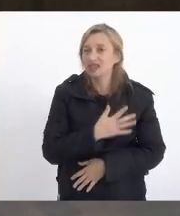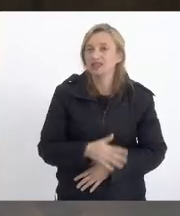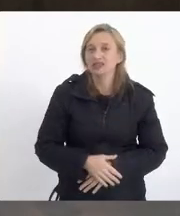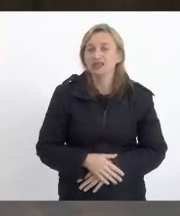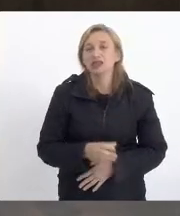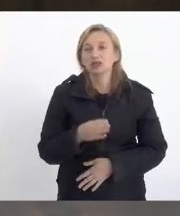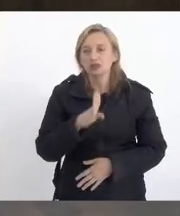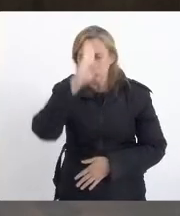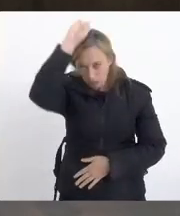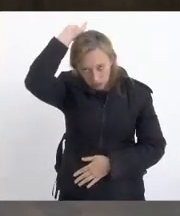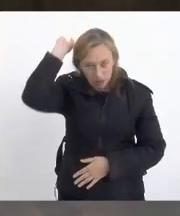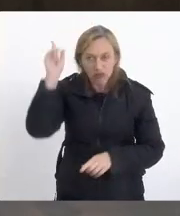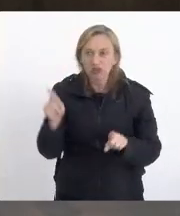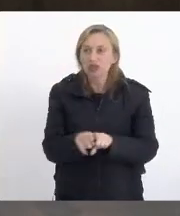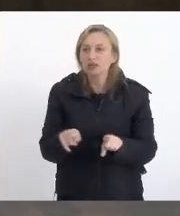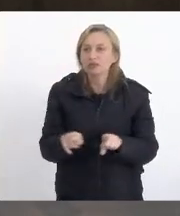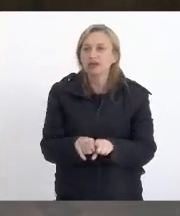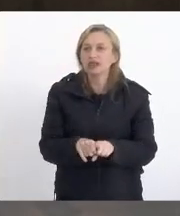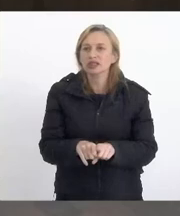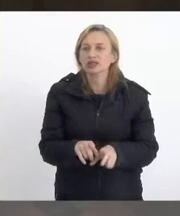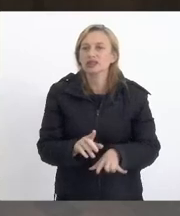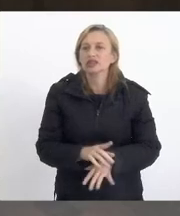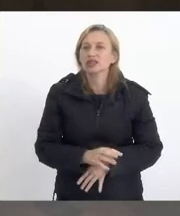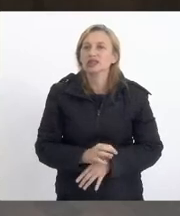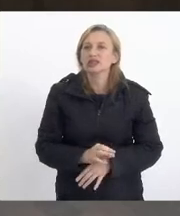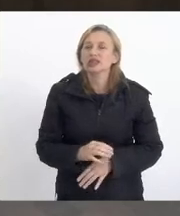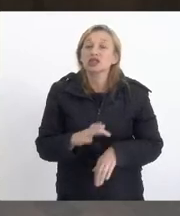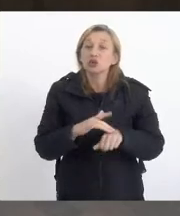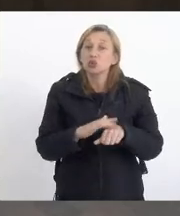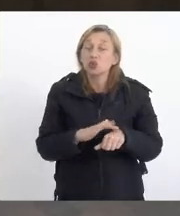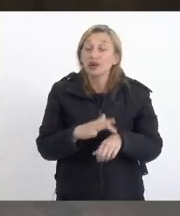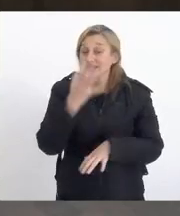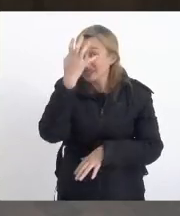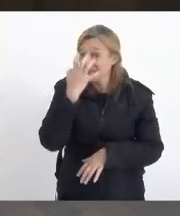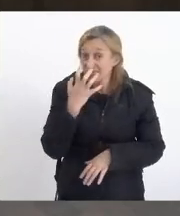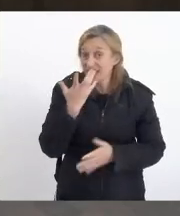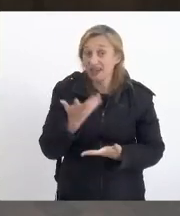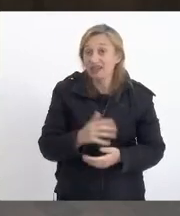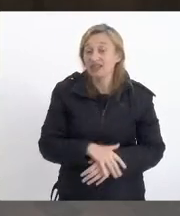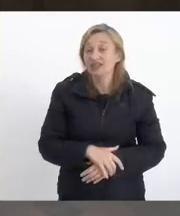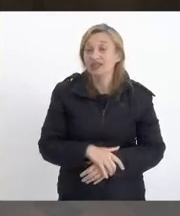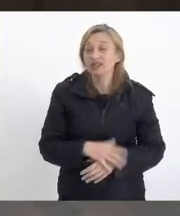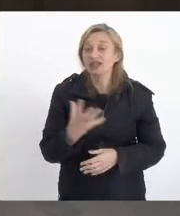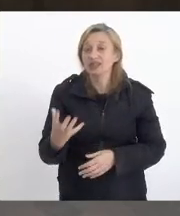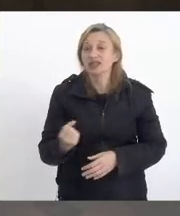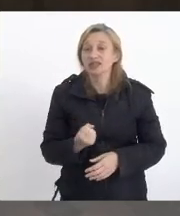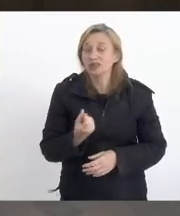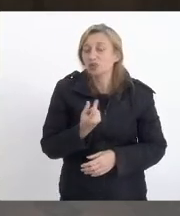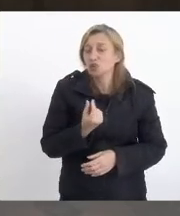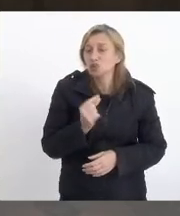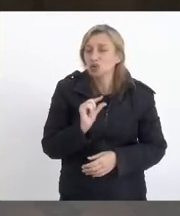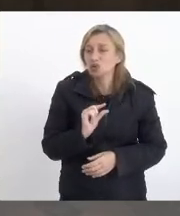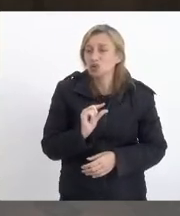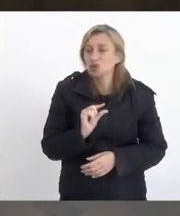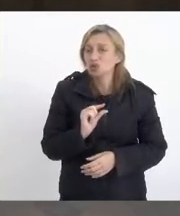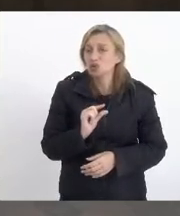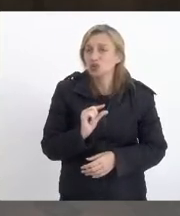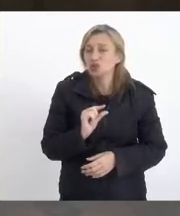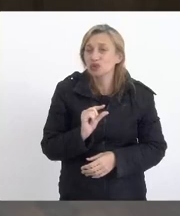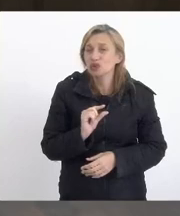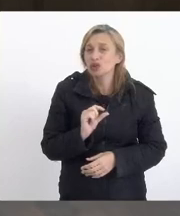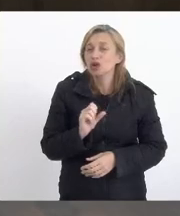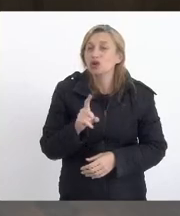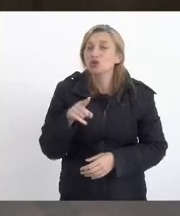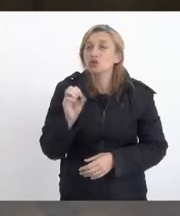e bombeiros também, que são transplantados, têm doença grave e recebem um auxílio muito pequeno, que é um soldo de